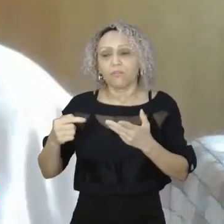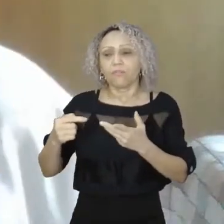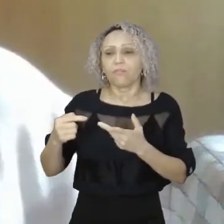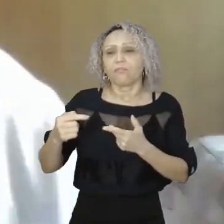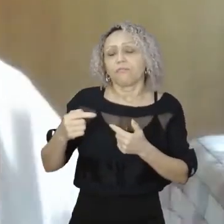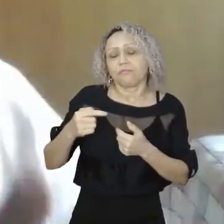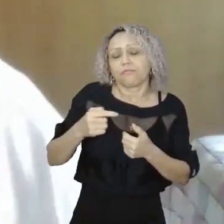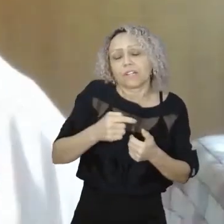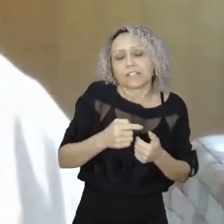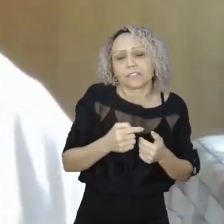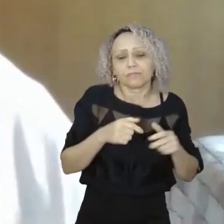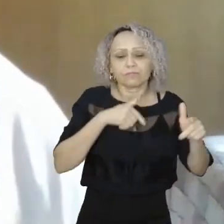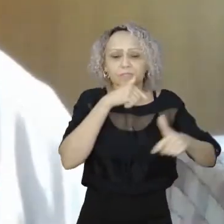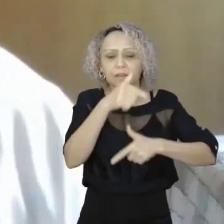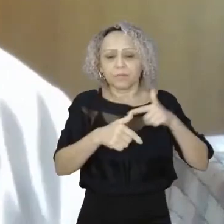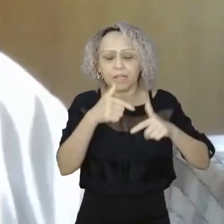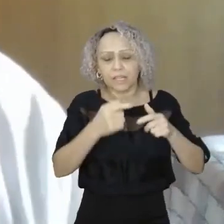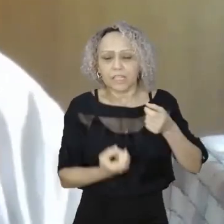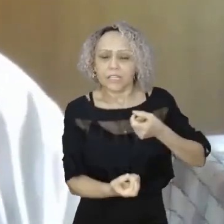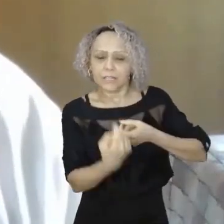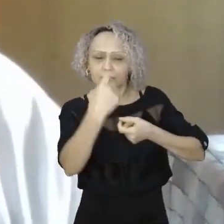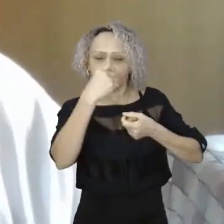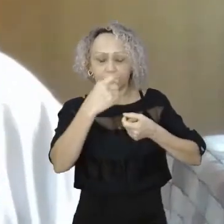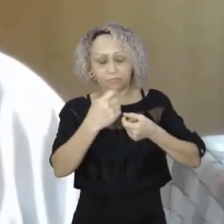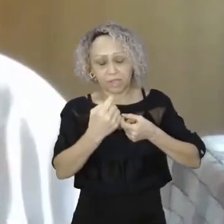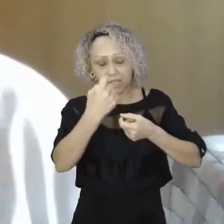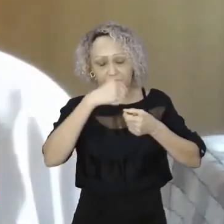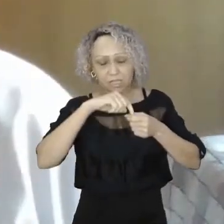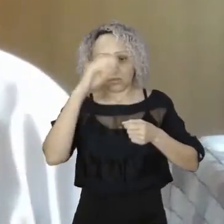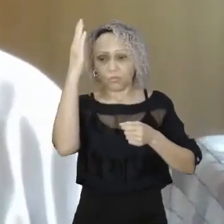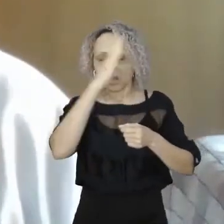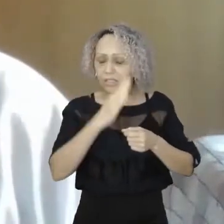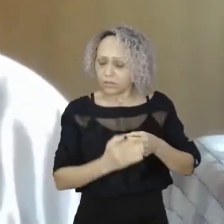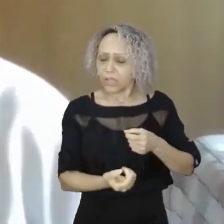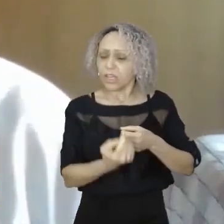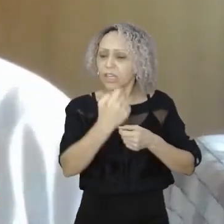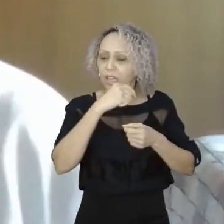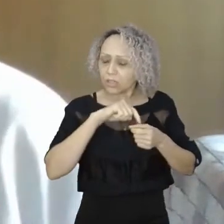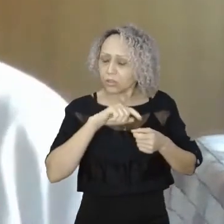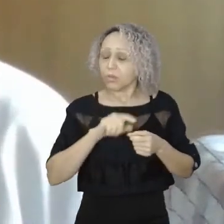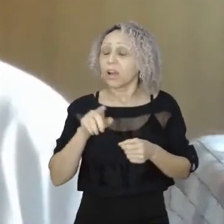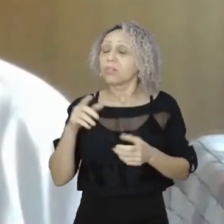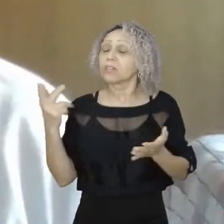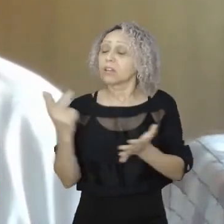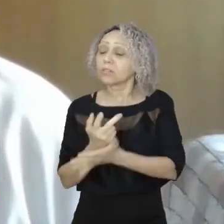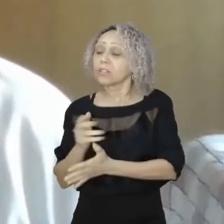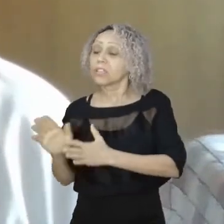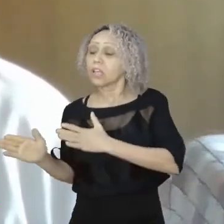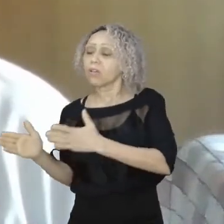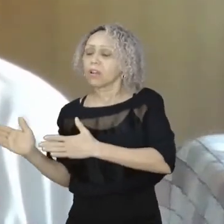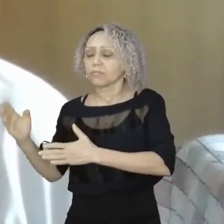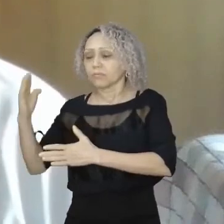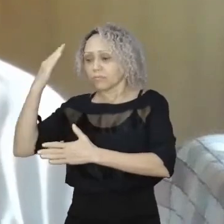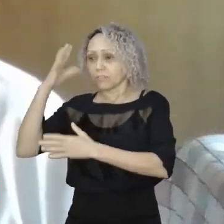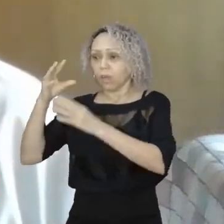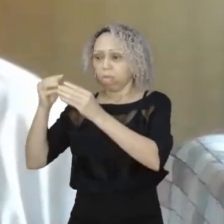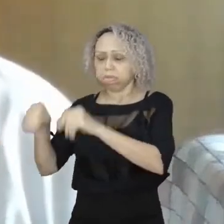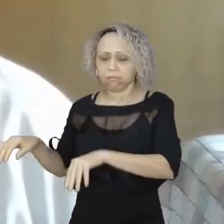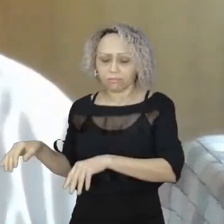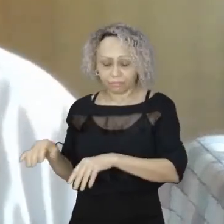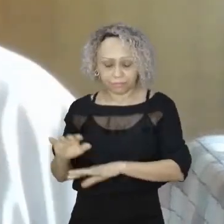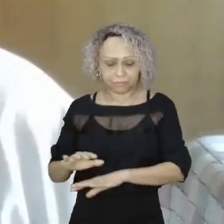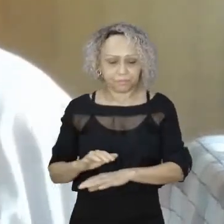retomar aquilo que nós tínhamos no governo Lula 1 e 2 e também no primeiro governo da presidenta